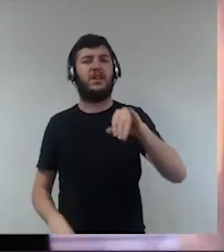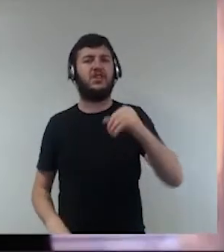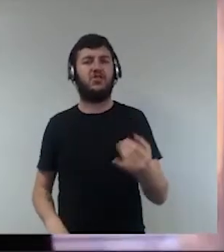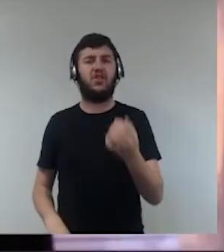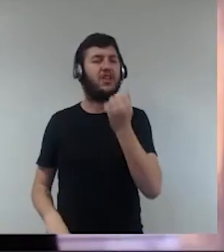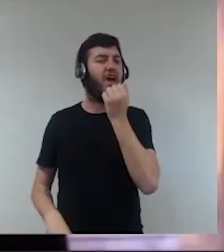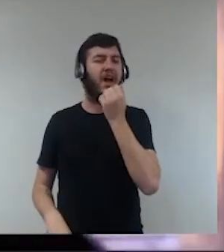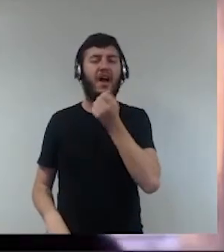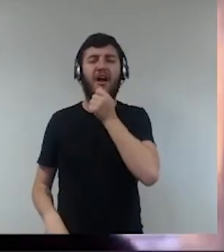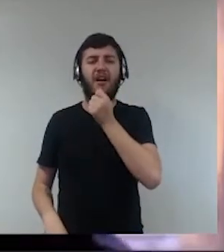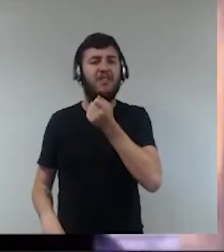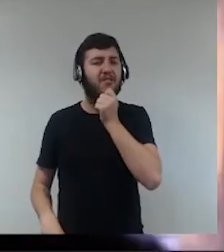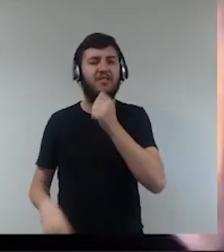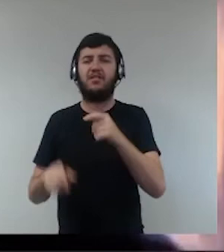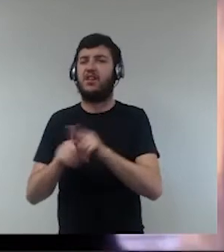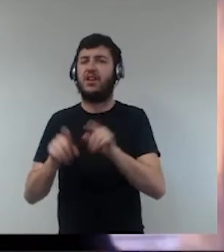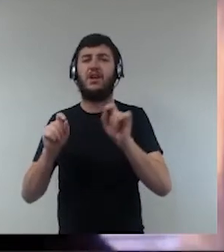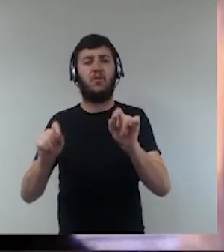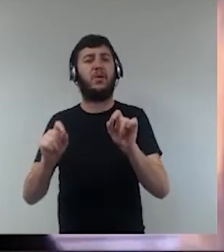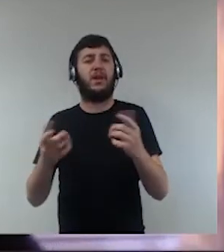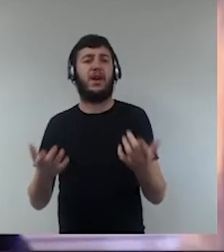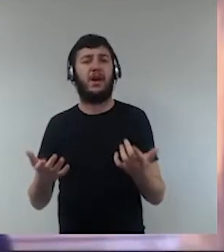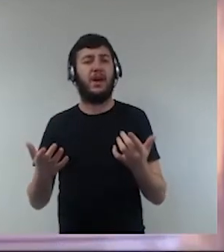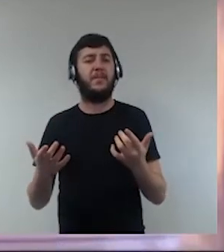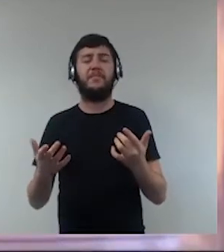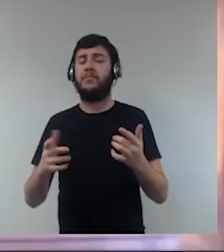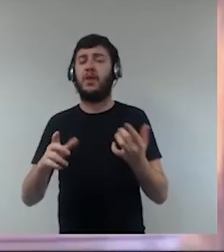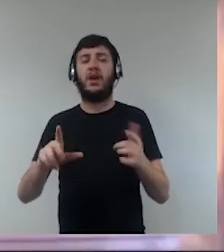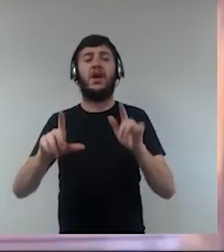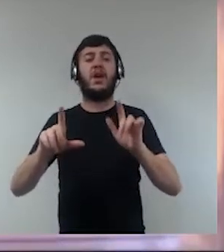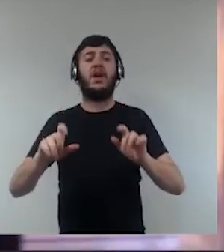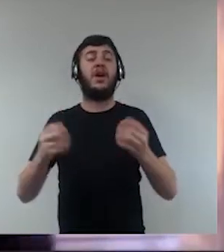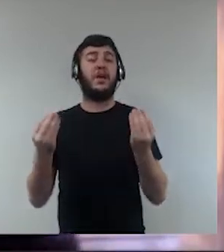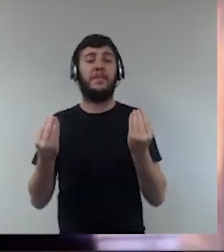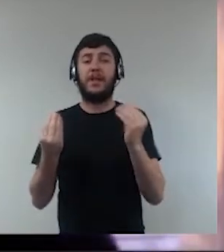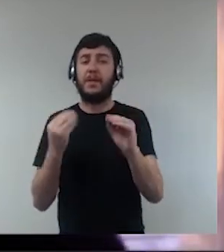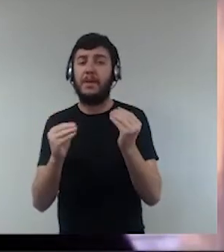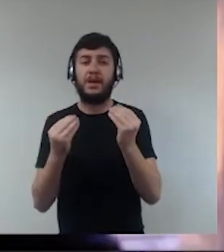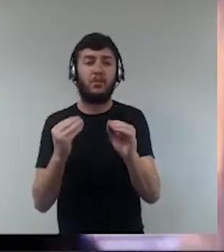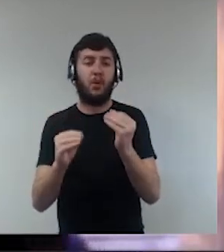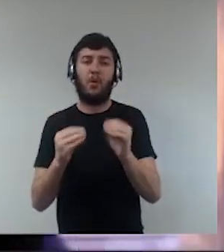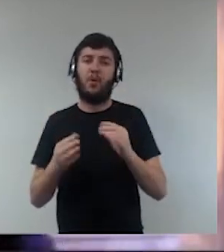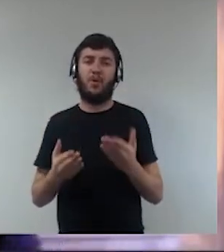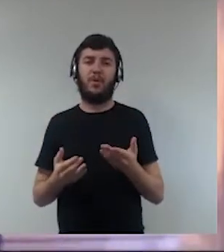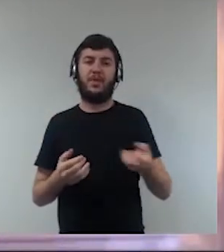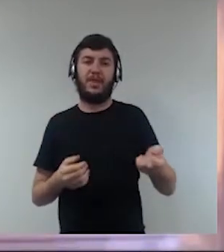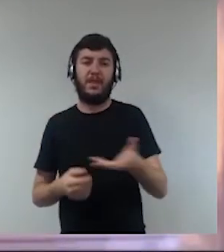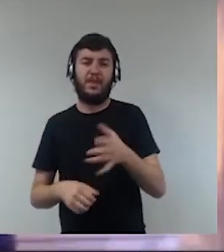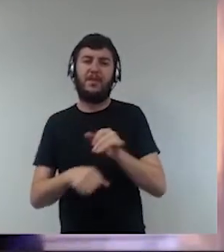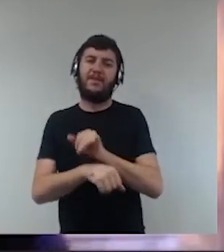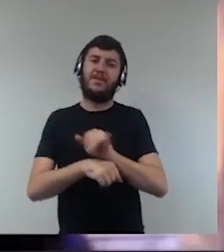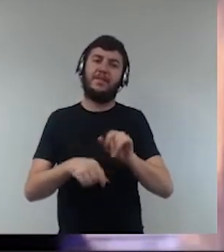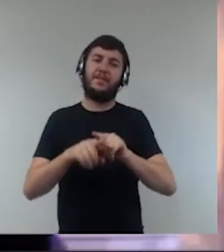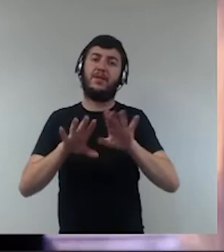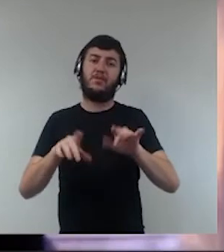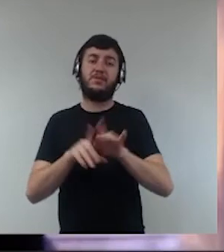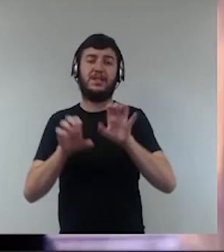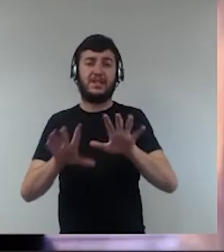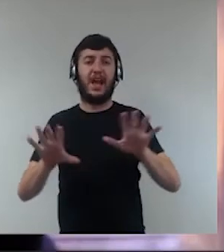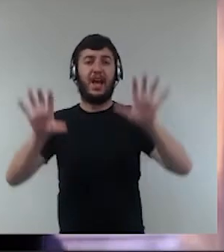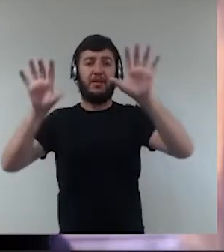comunicações processuais, os estados podem sim legislar sobre essa matéria e prever outras formas de